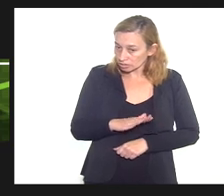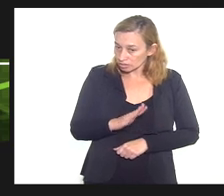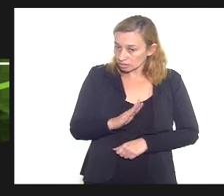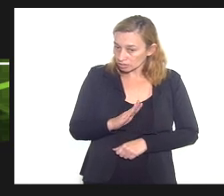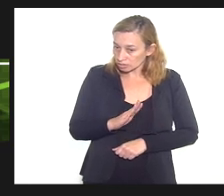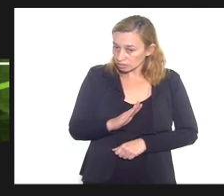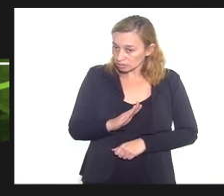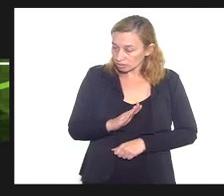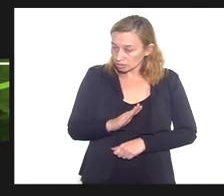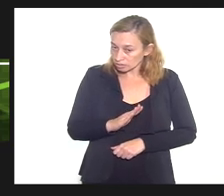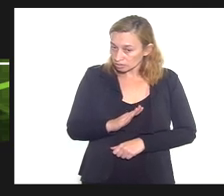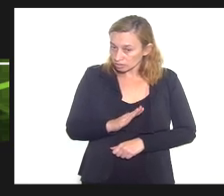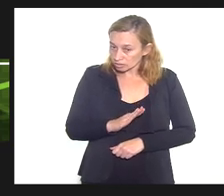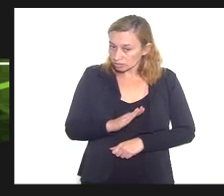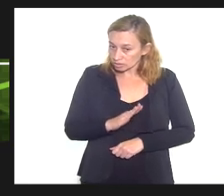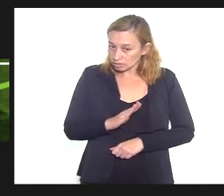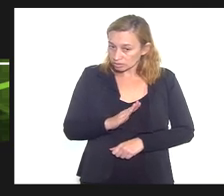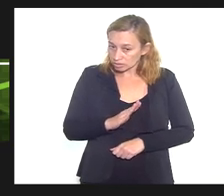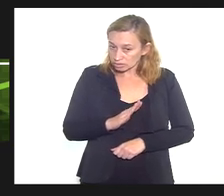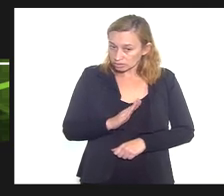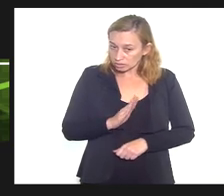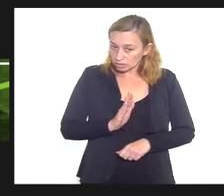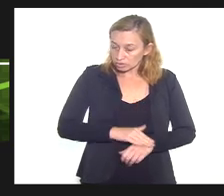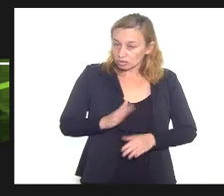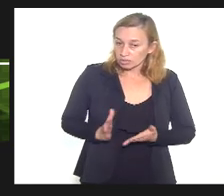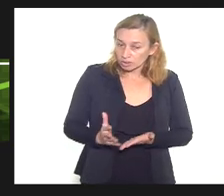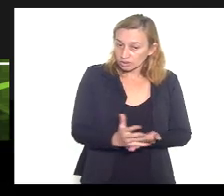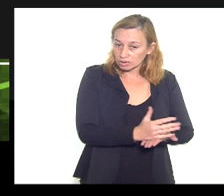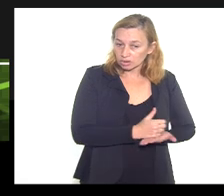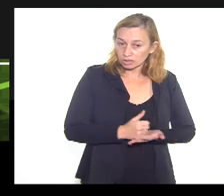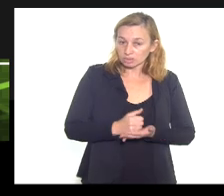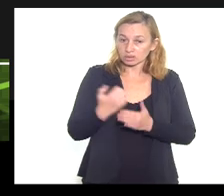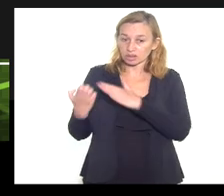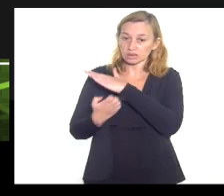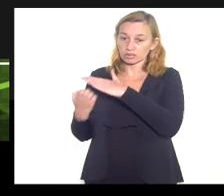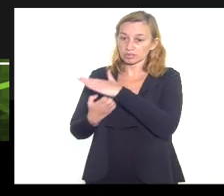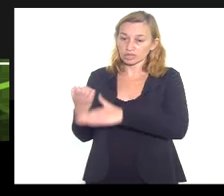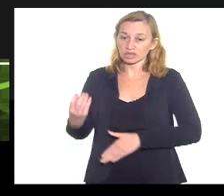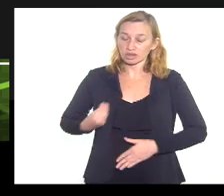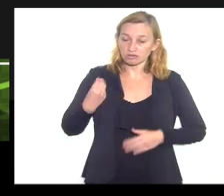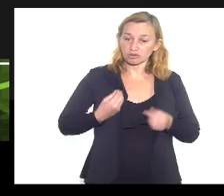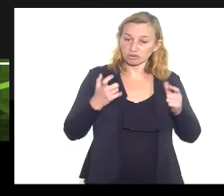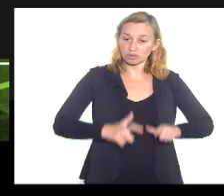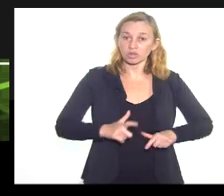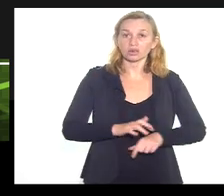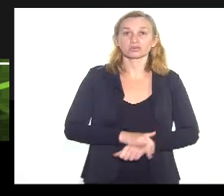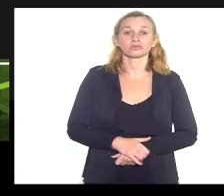rentabilidade às empresas aqui situadas?